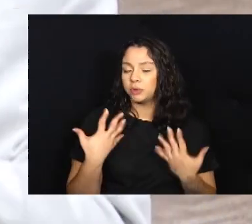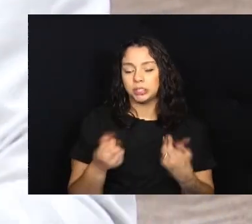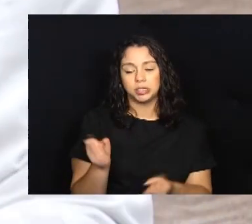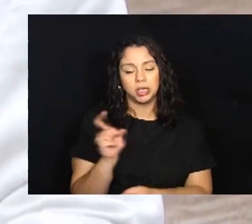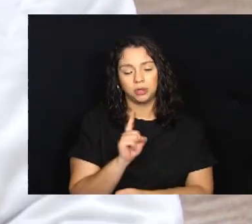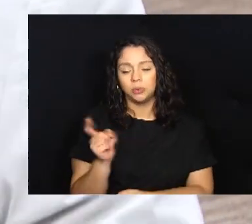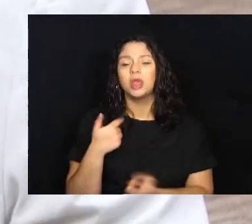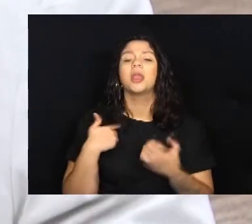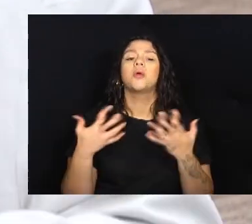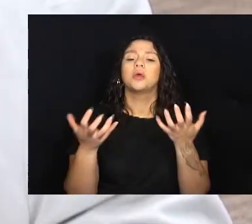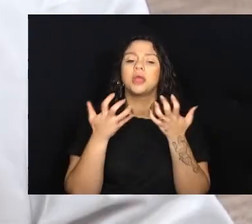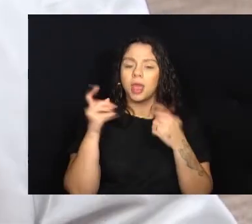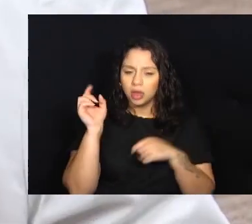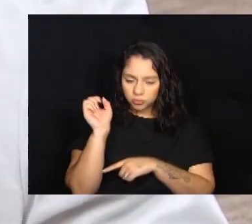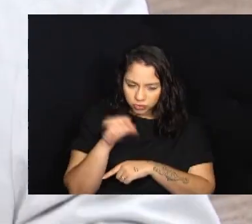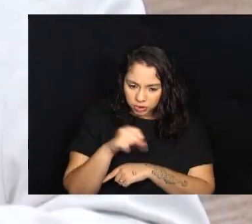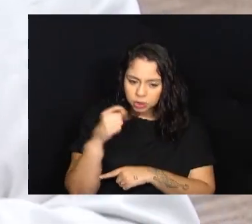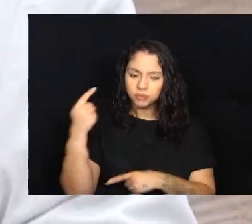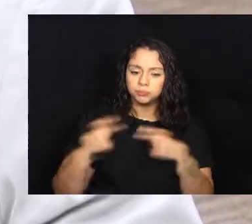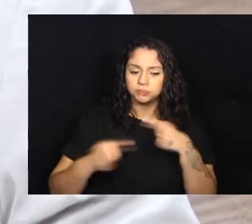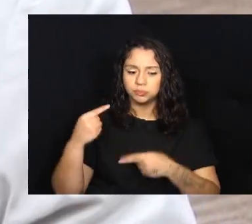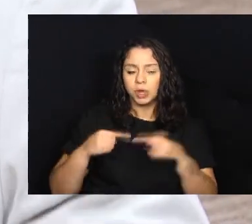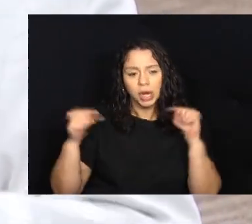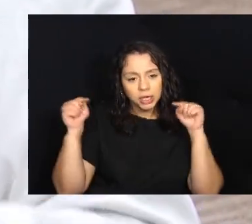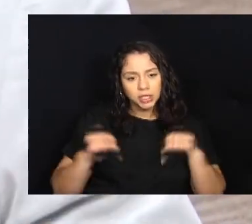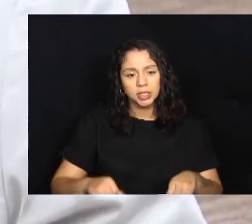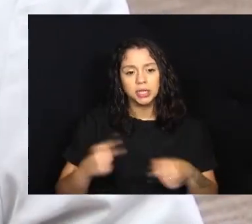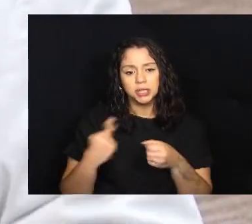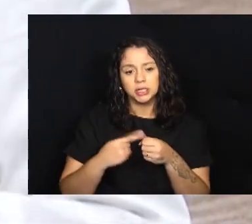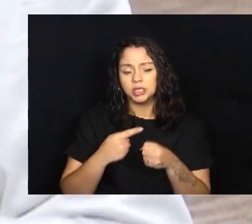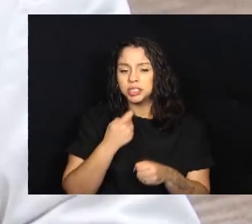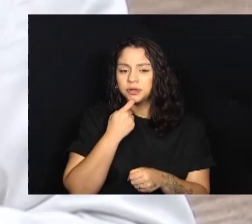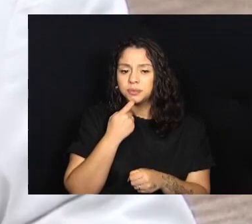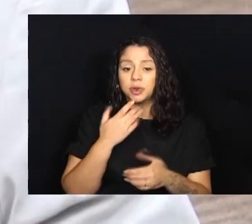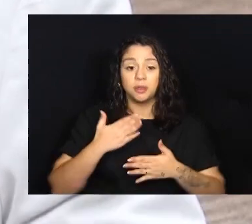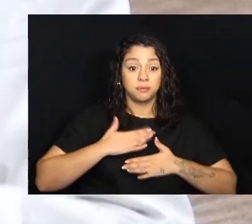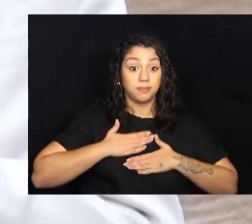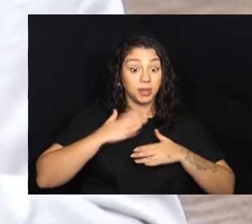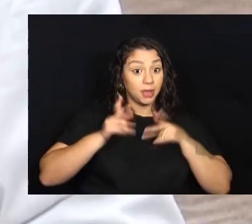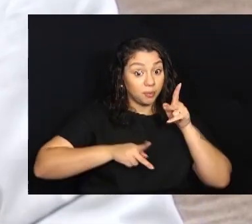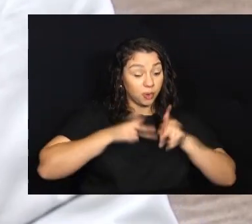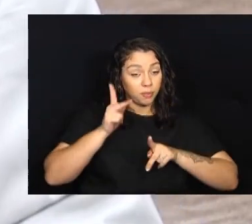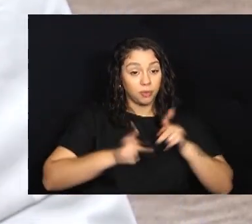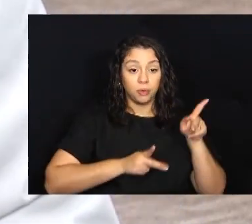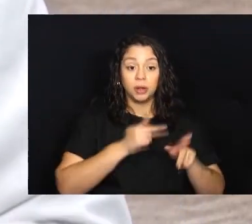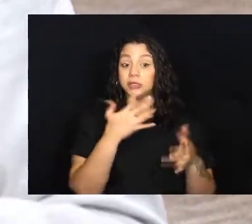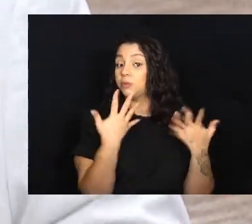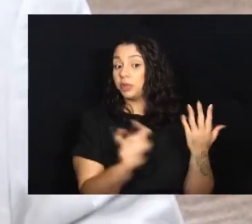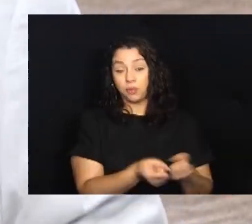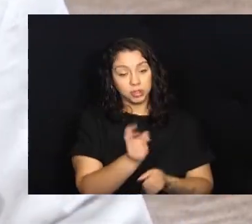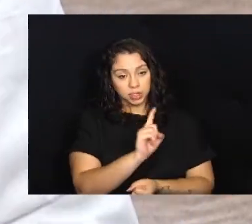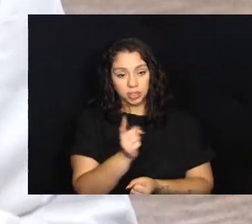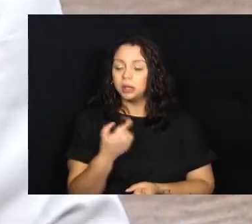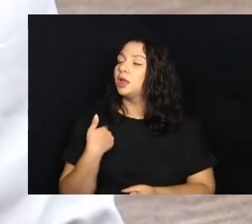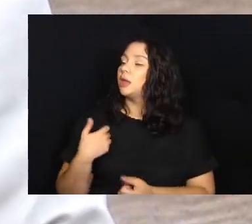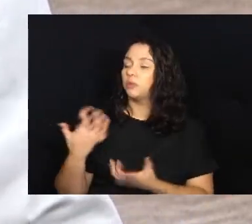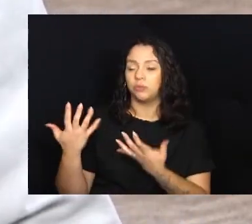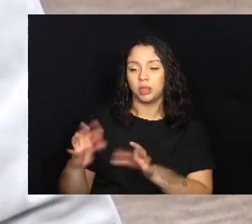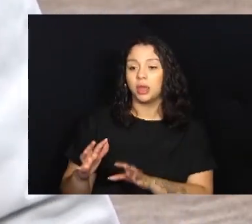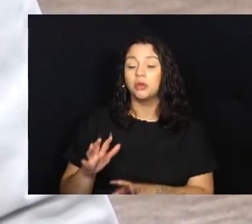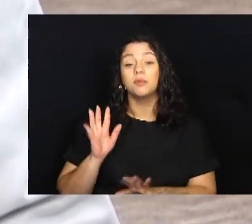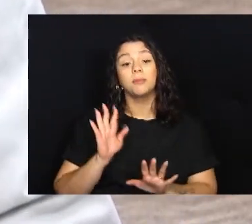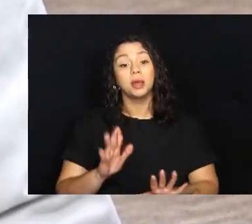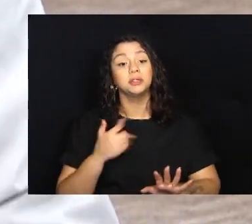que não vai interferir em Jaguariúna? Então eu não aceito. Eu quero sim debater com a minha cidade, com a minha população. Se a minha população for contra,